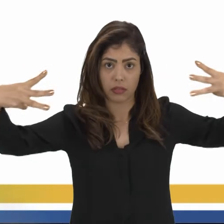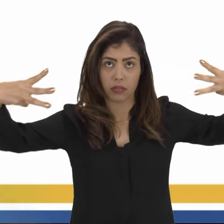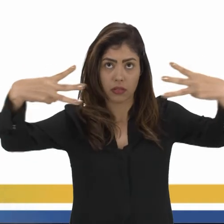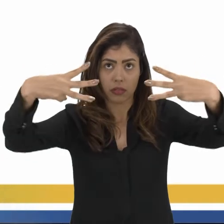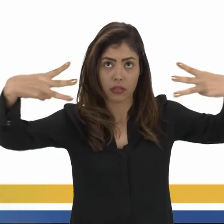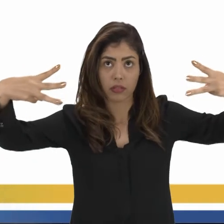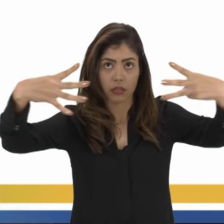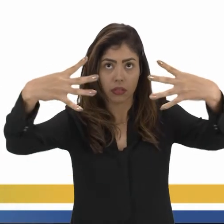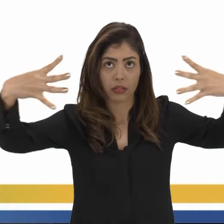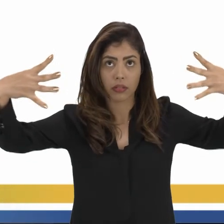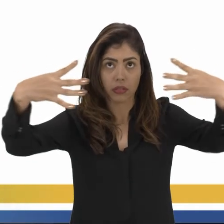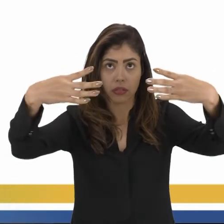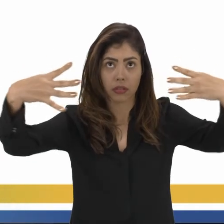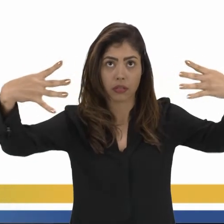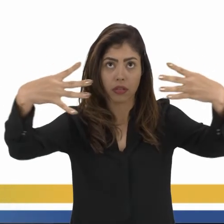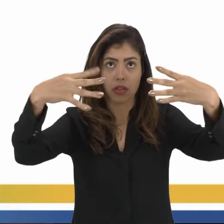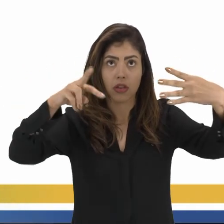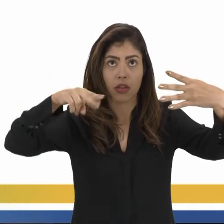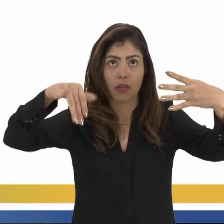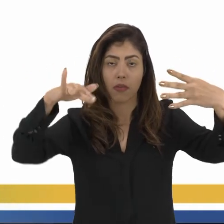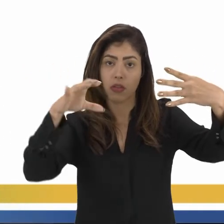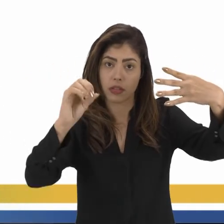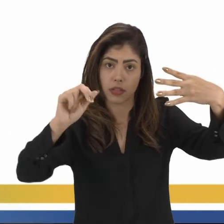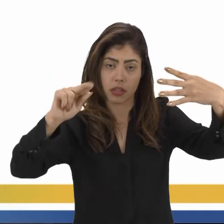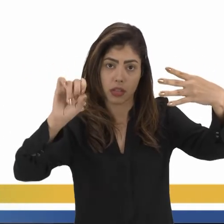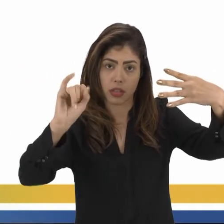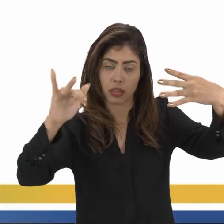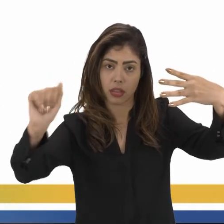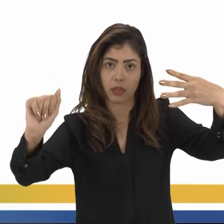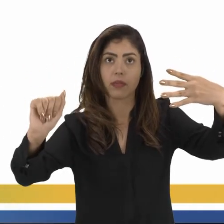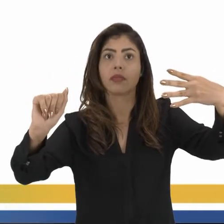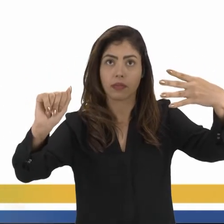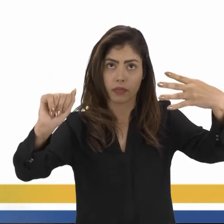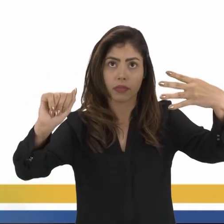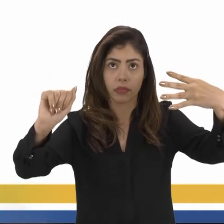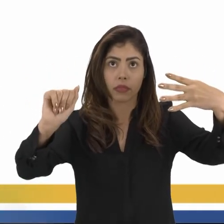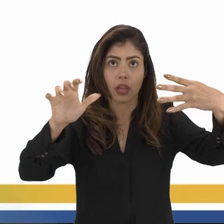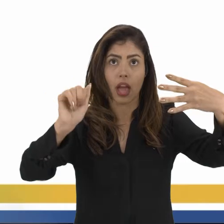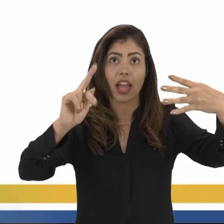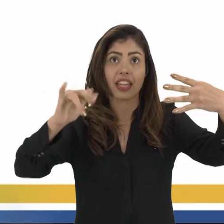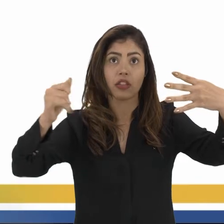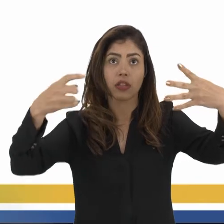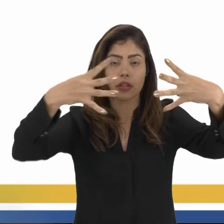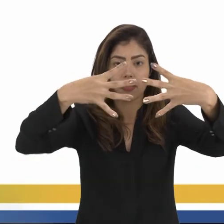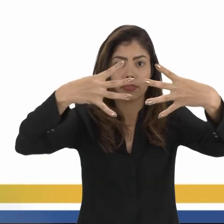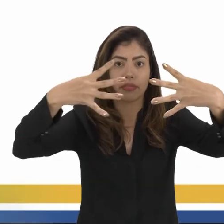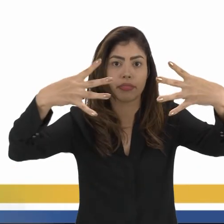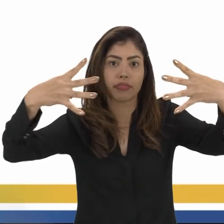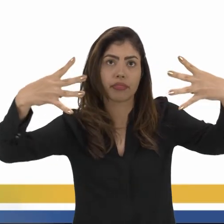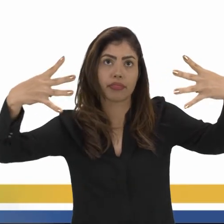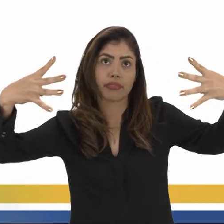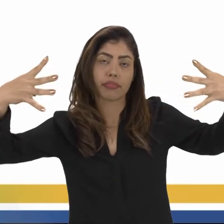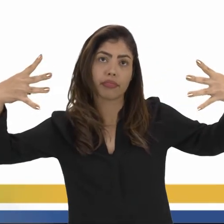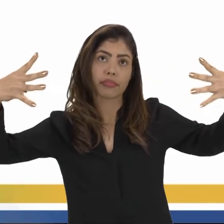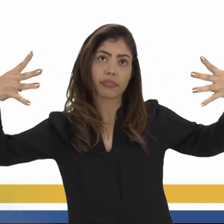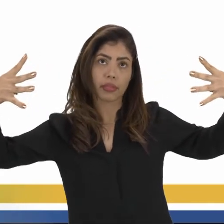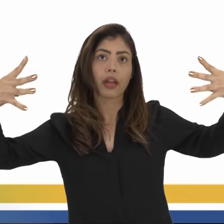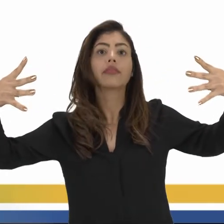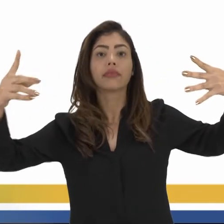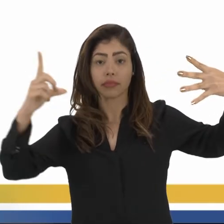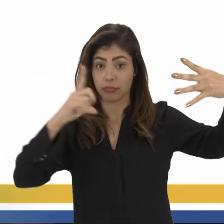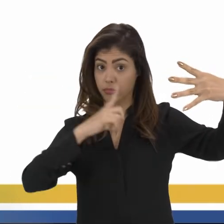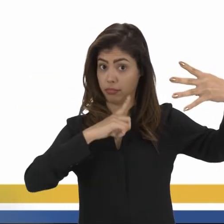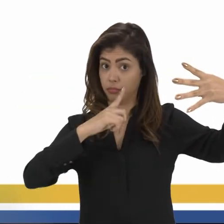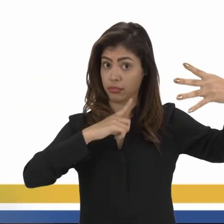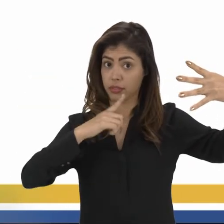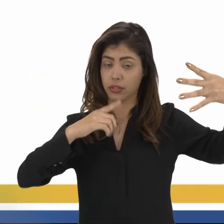de actina e de miosina. Os filamentos de actina deslizam sobre a miosina para